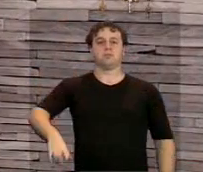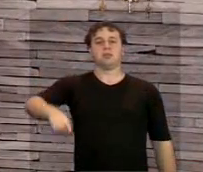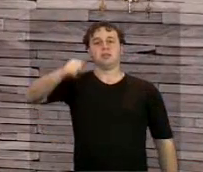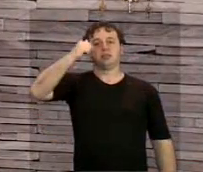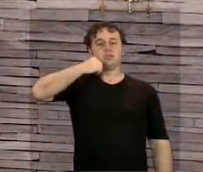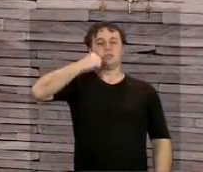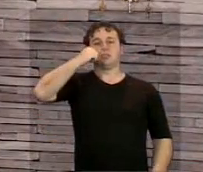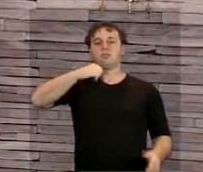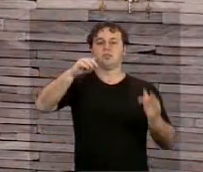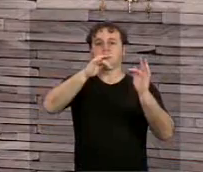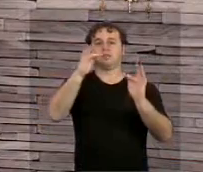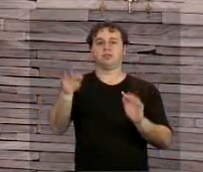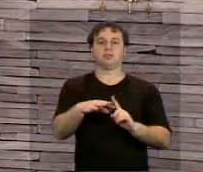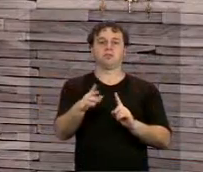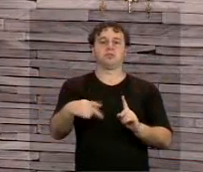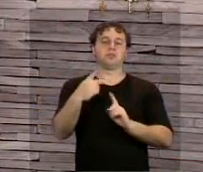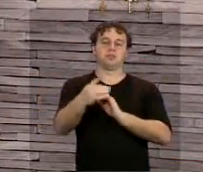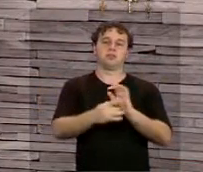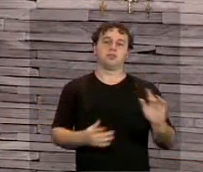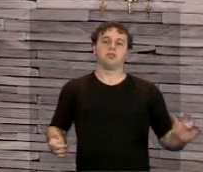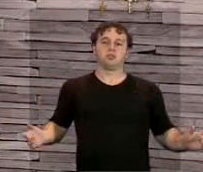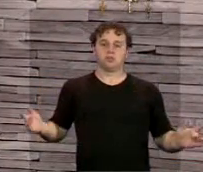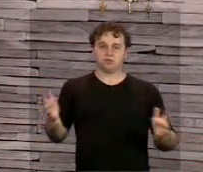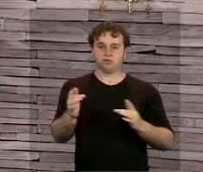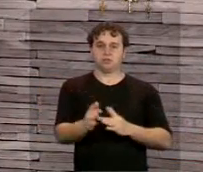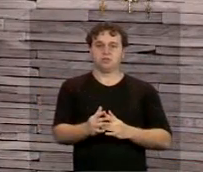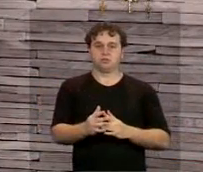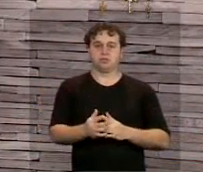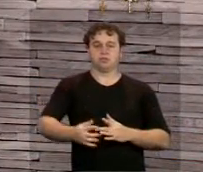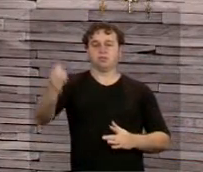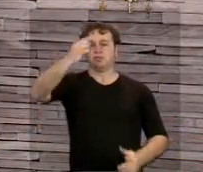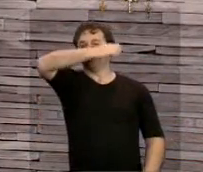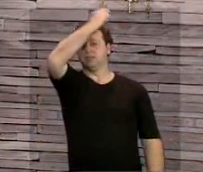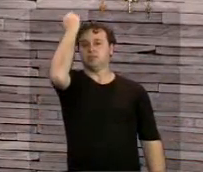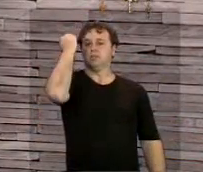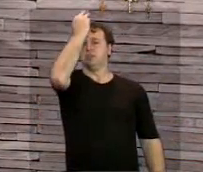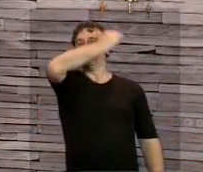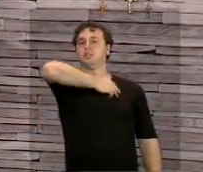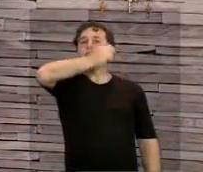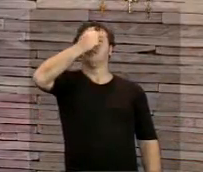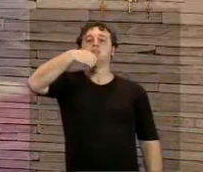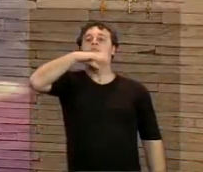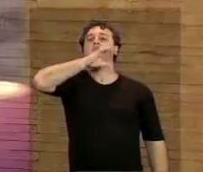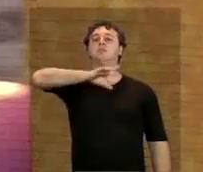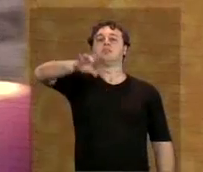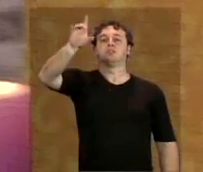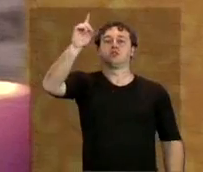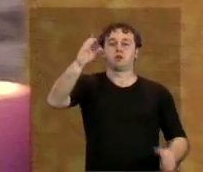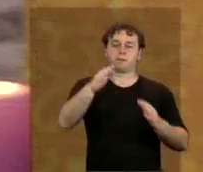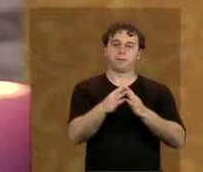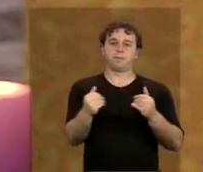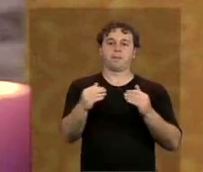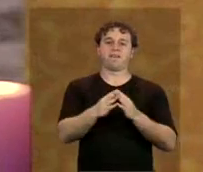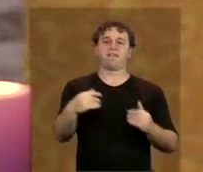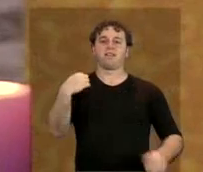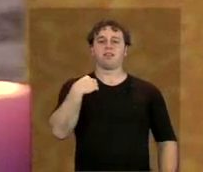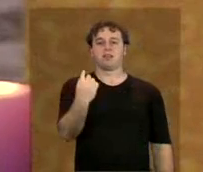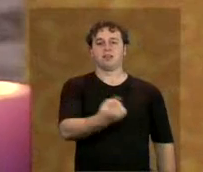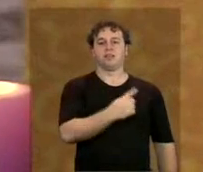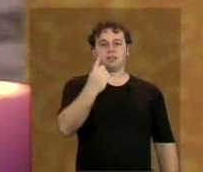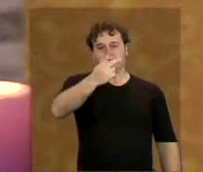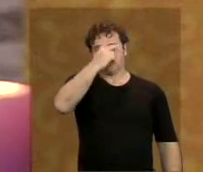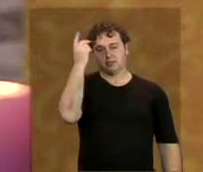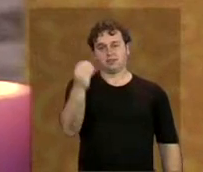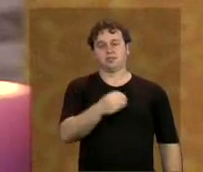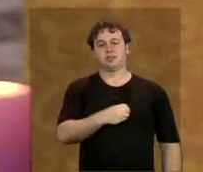convosco. Bendita sois vós entre as mulheres e bendito é o fruto do vosso ventre, Jesus. Santa Maria, Mãe de Deus, rogai